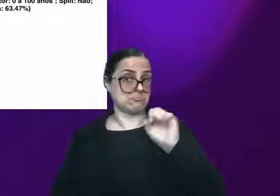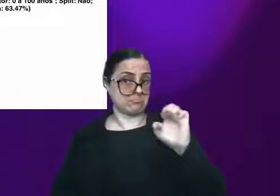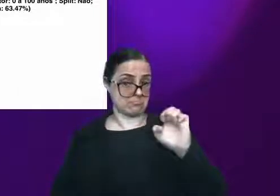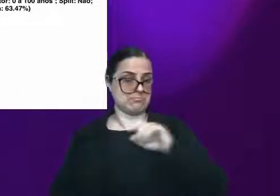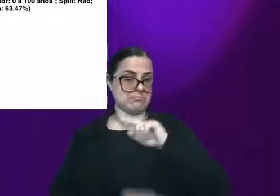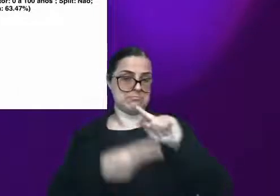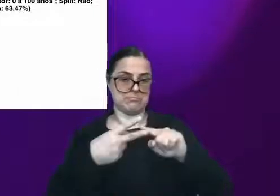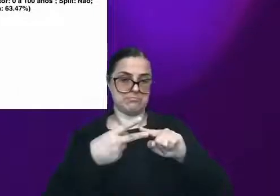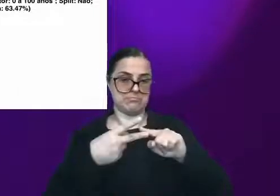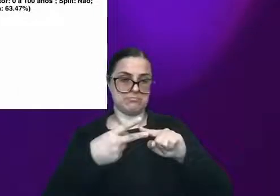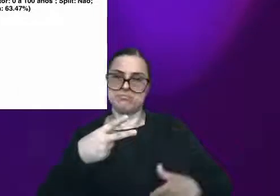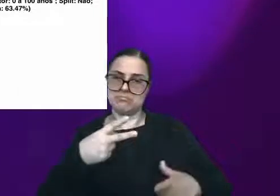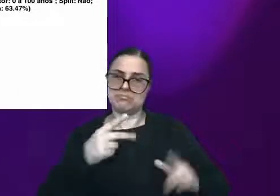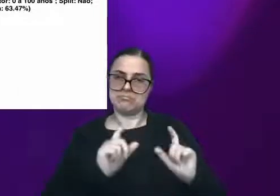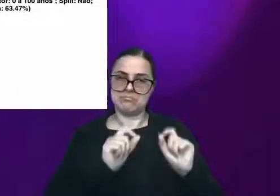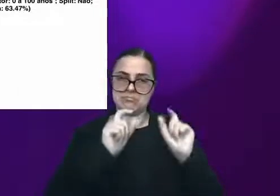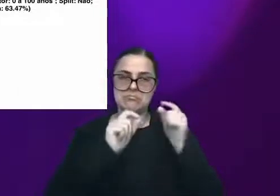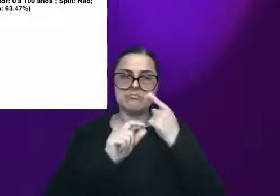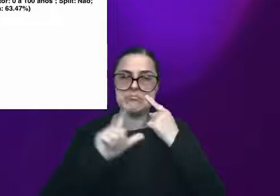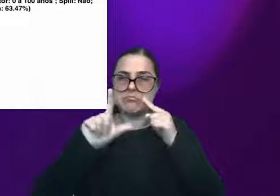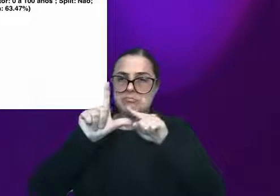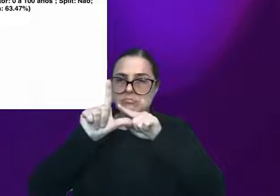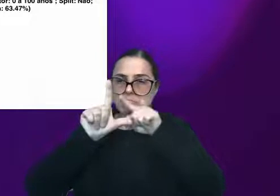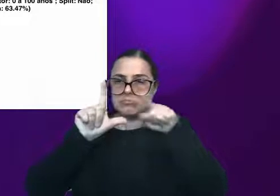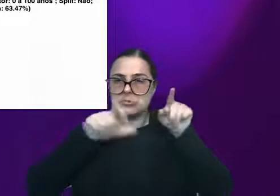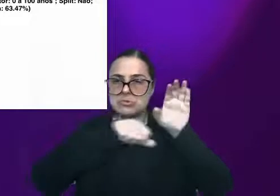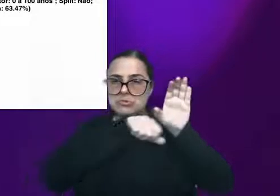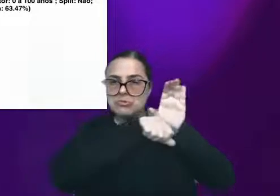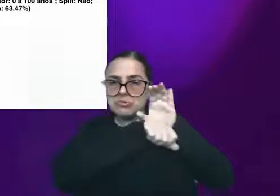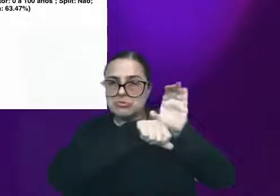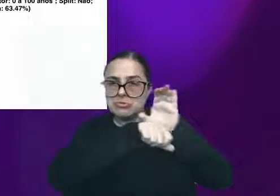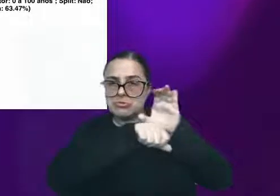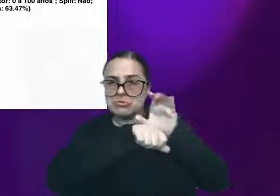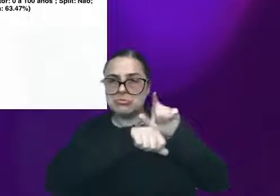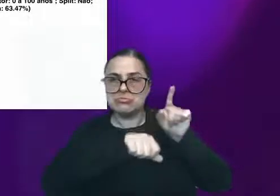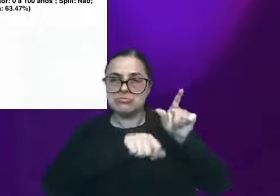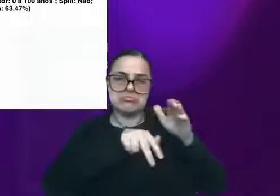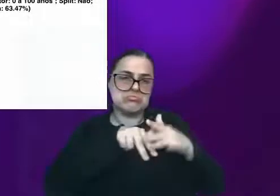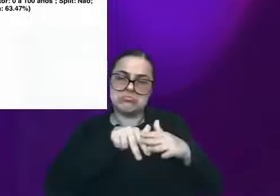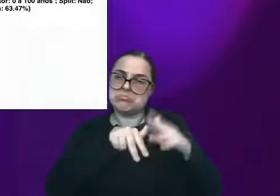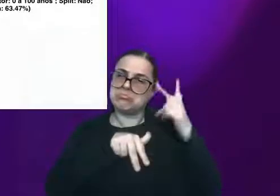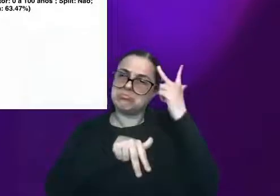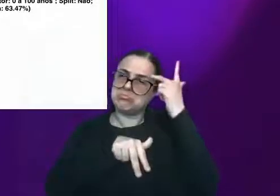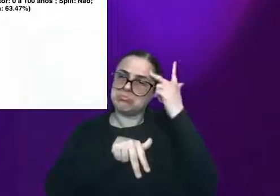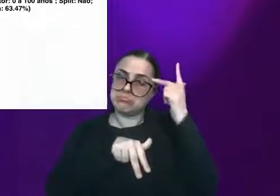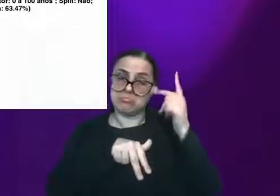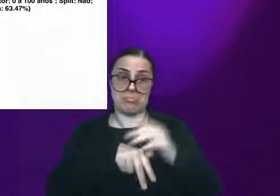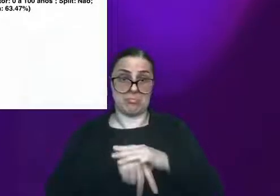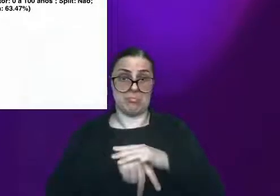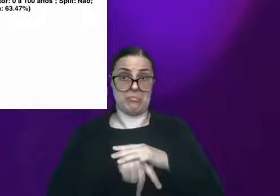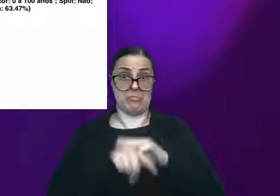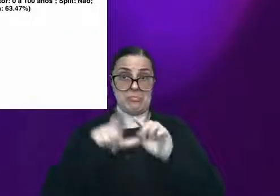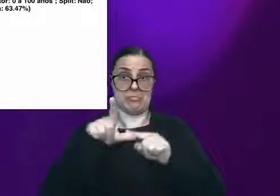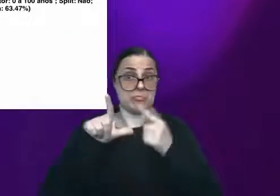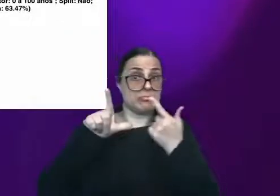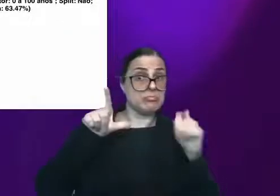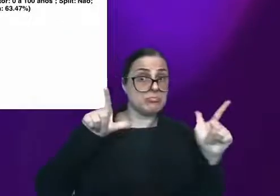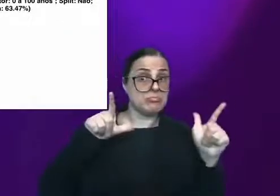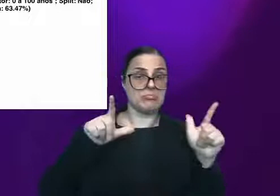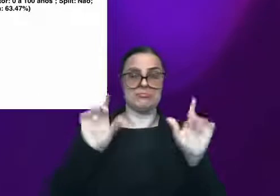nós temos essa curva cinza aqui, em que mostra um paciente genérico. Agora, quando você tem uma situação especial